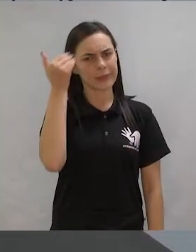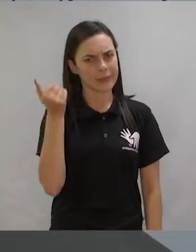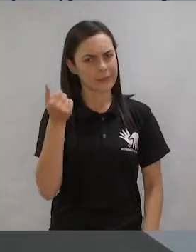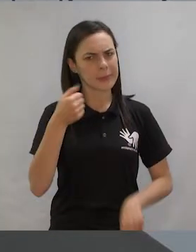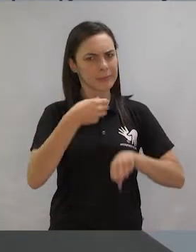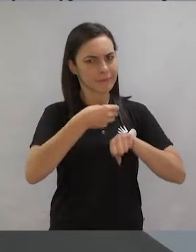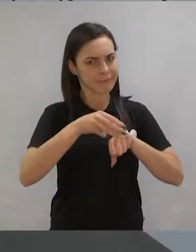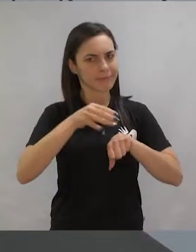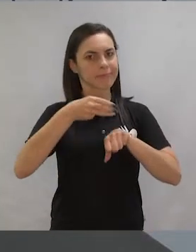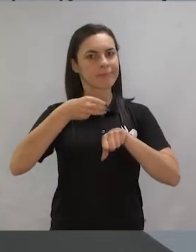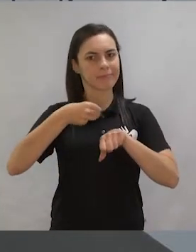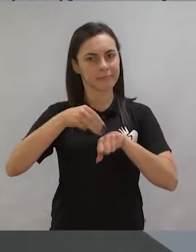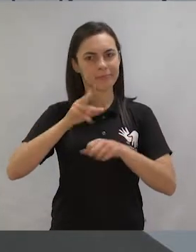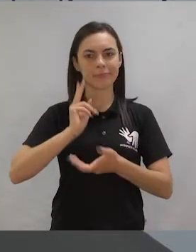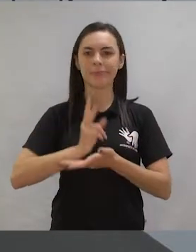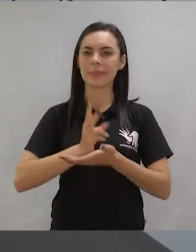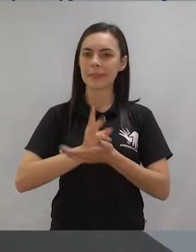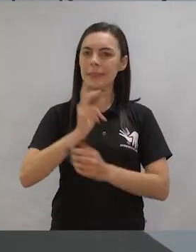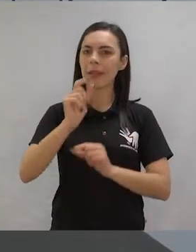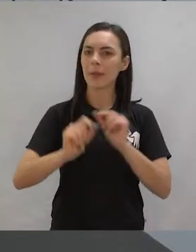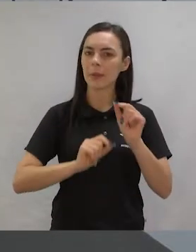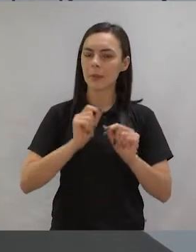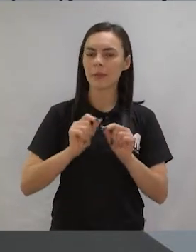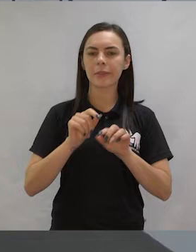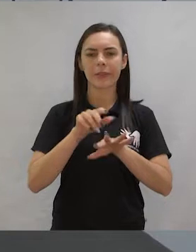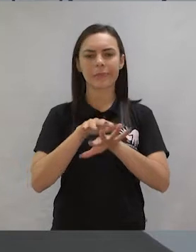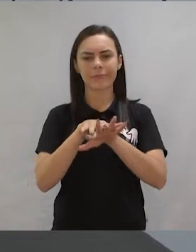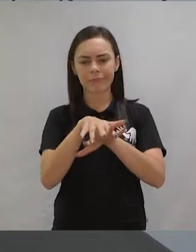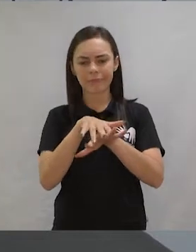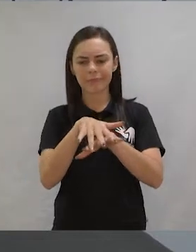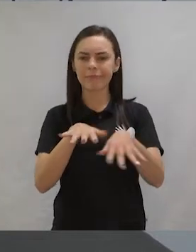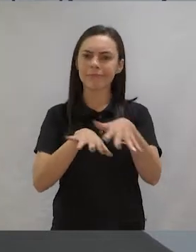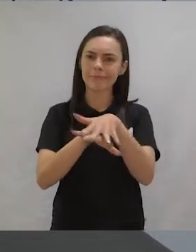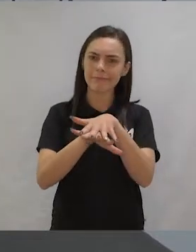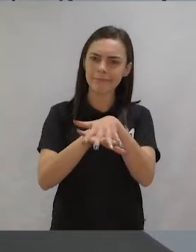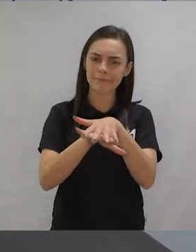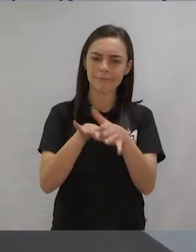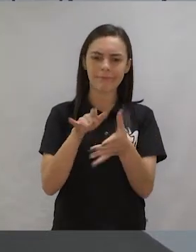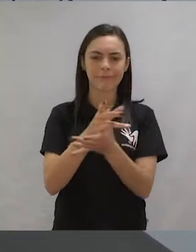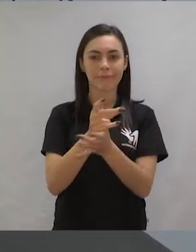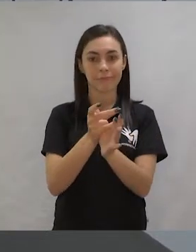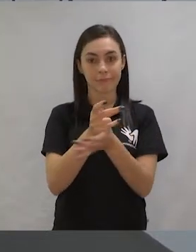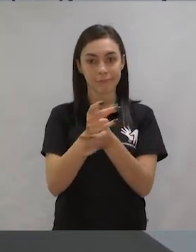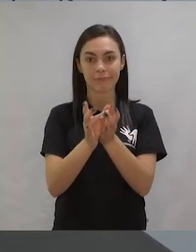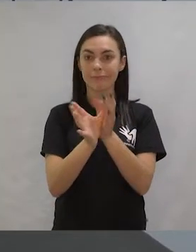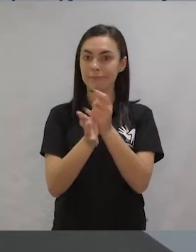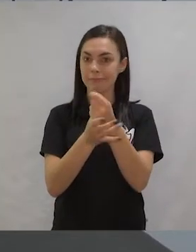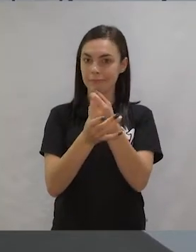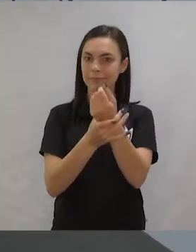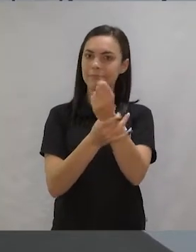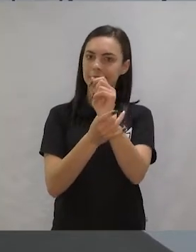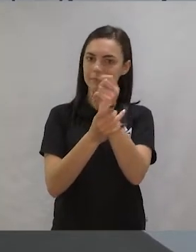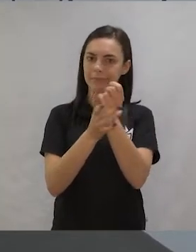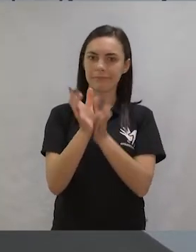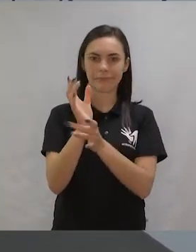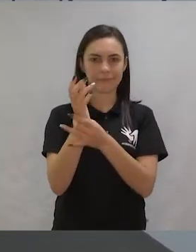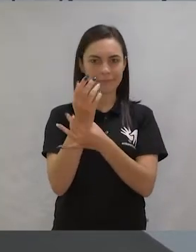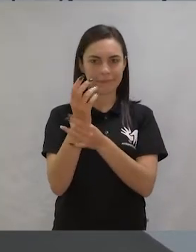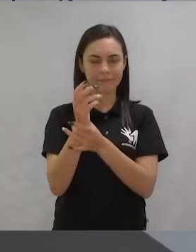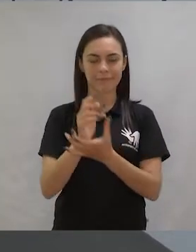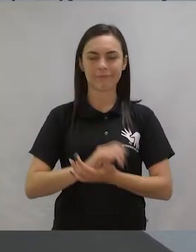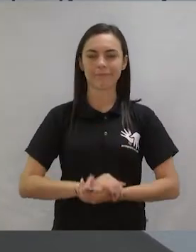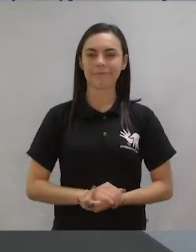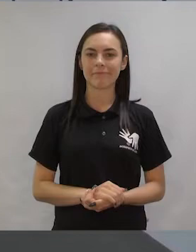mas a gente sempre é bom lembrar, passar entre os dedos, polegar, no punho.